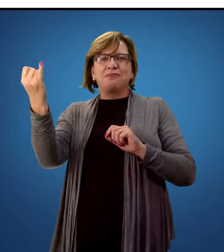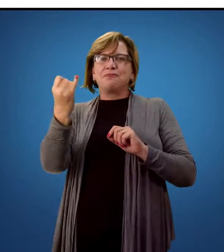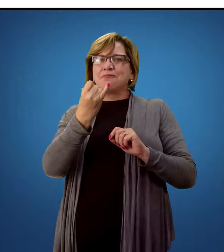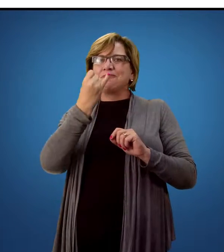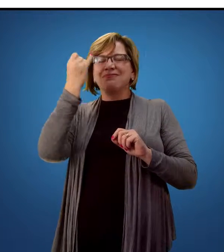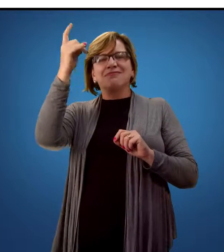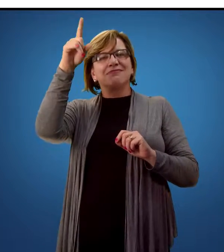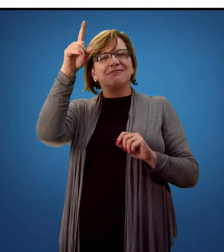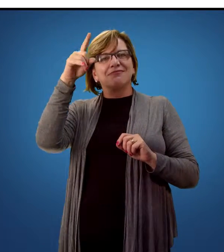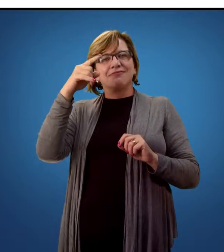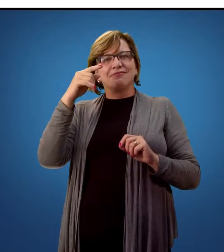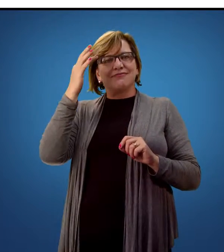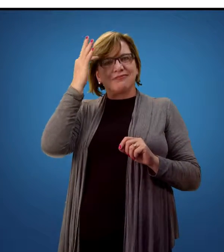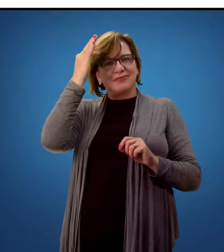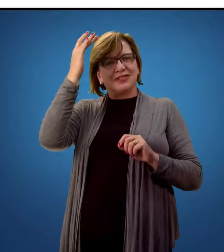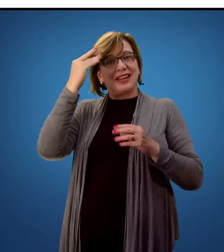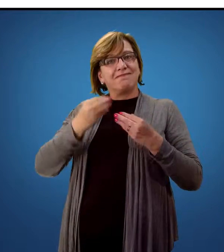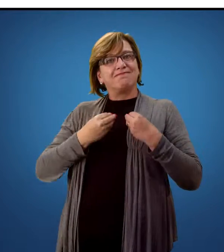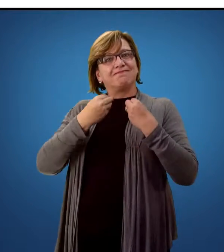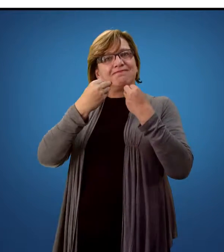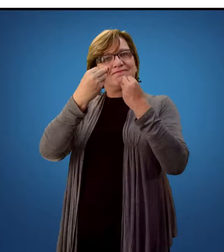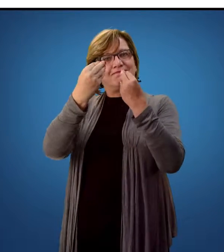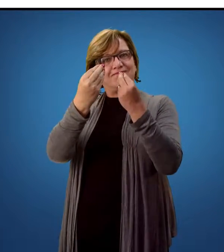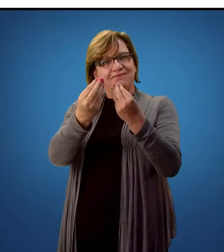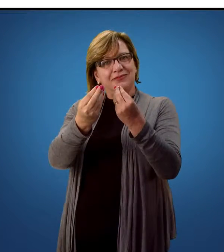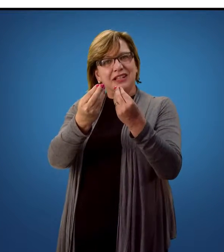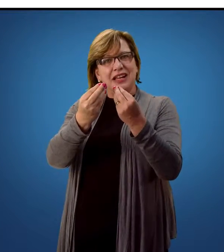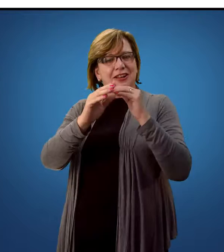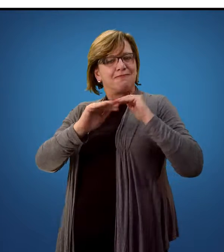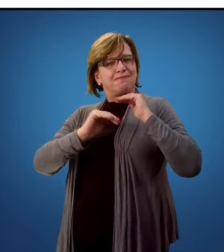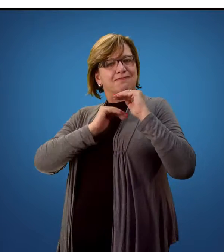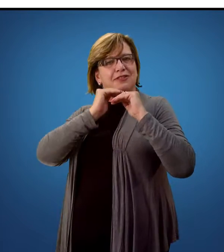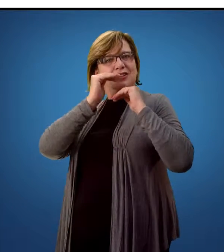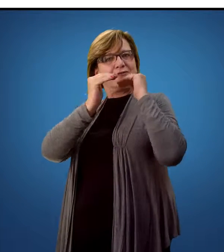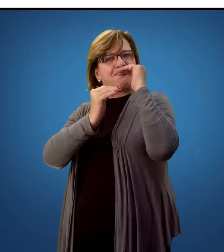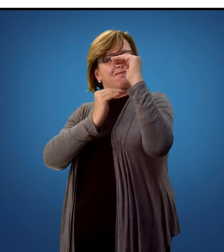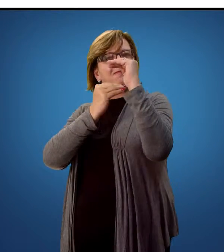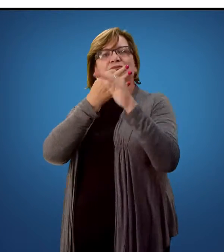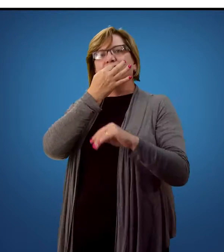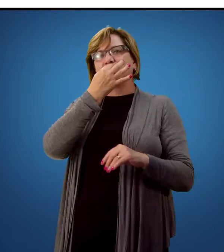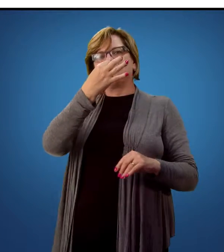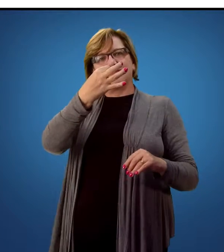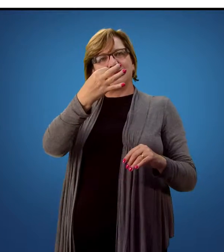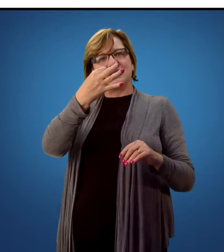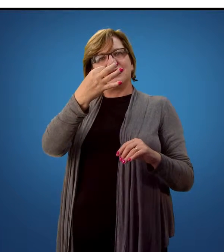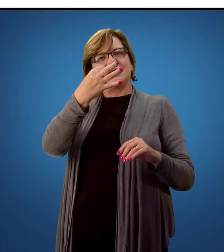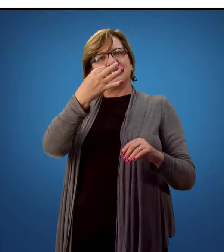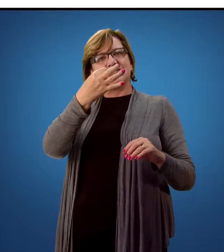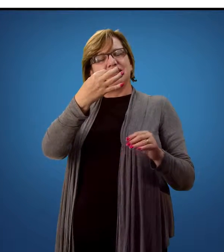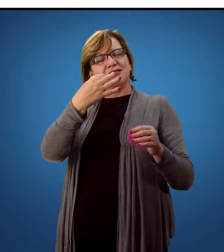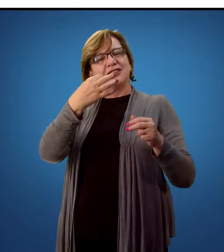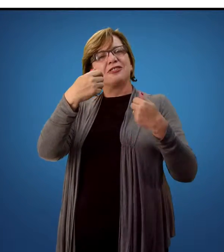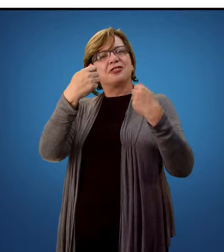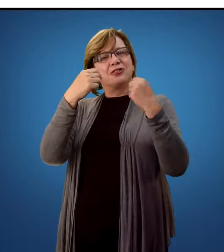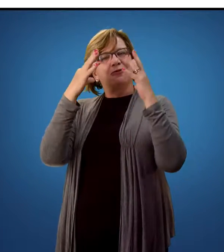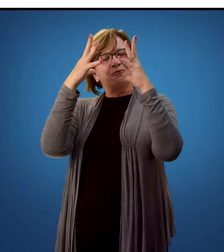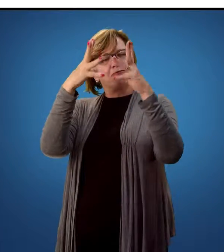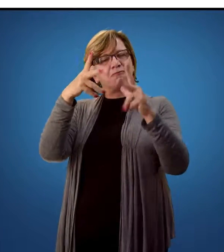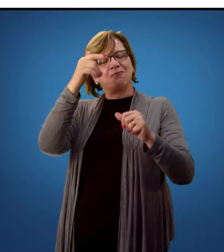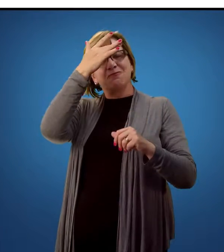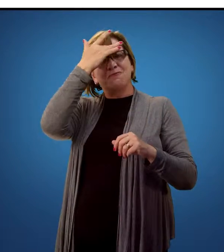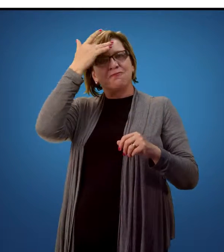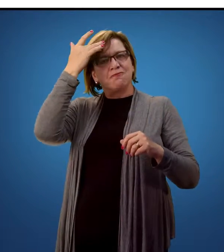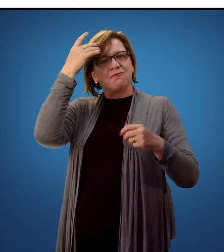filosofia é oferecer esse esse desenvolvimento crítico netão necessário